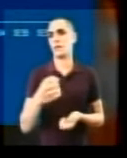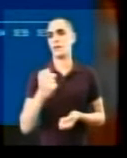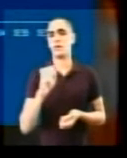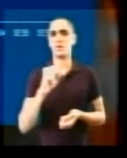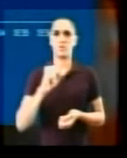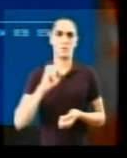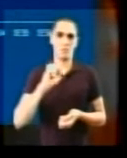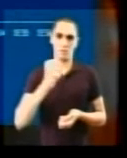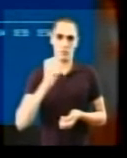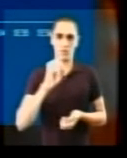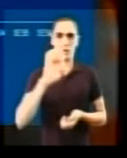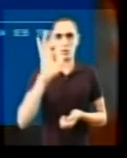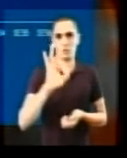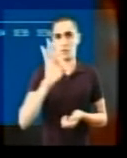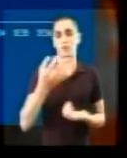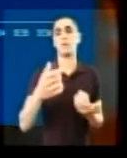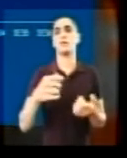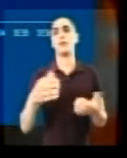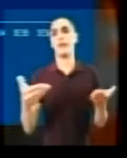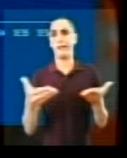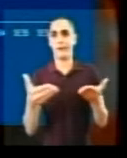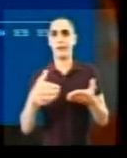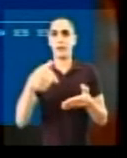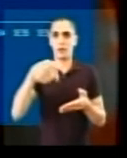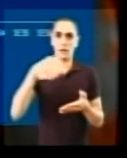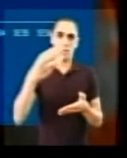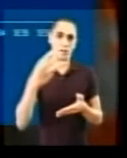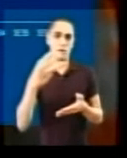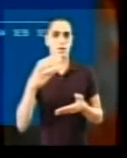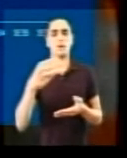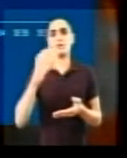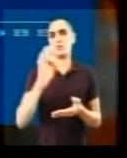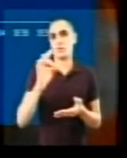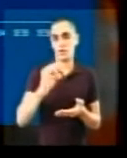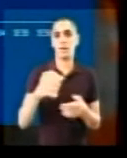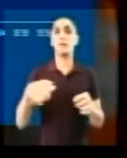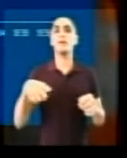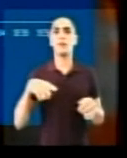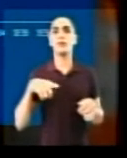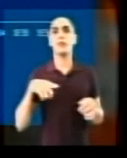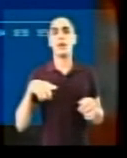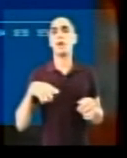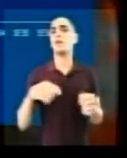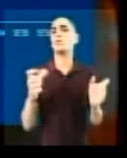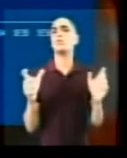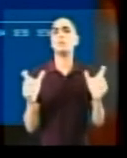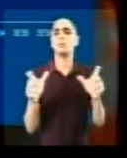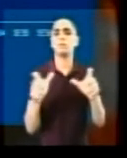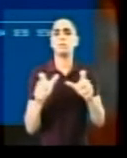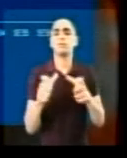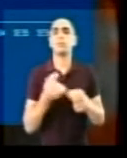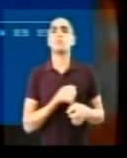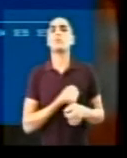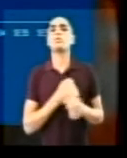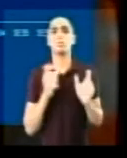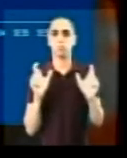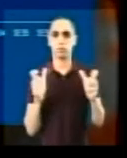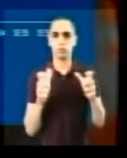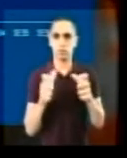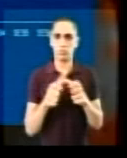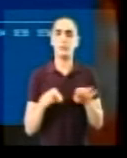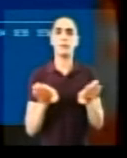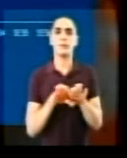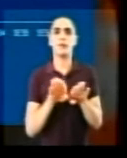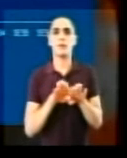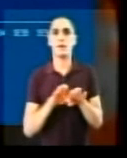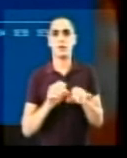há uma queda desses positivos. E nos casos leves também está ocorrendo uma queda, de